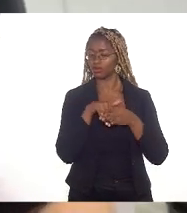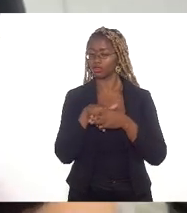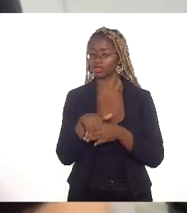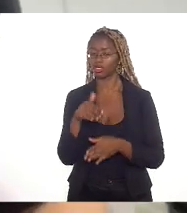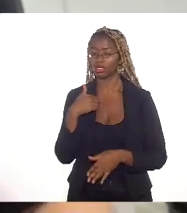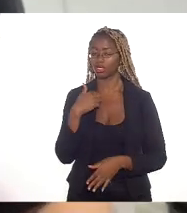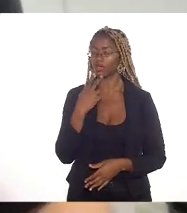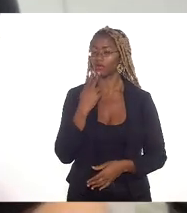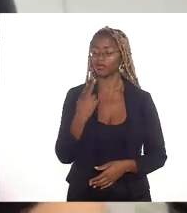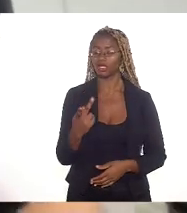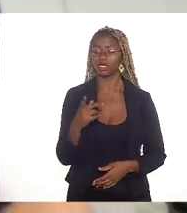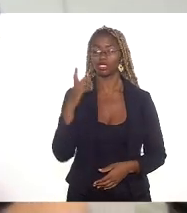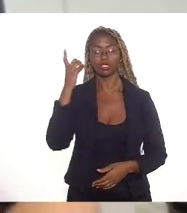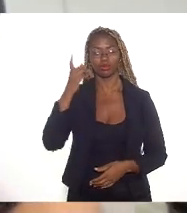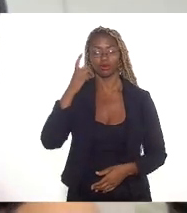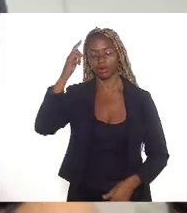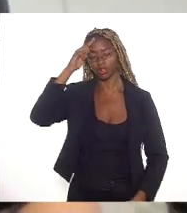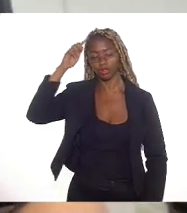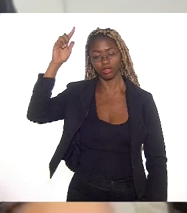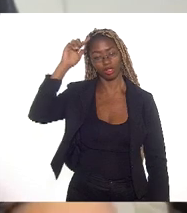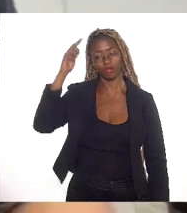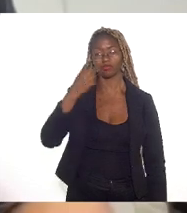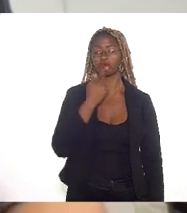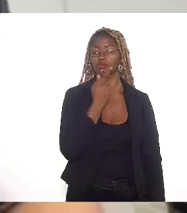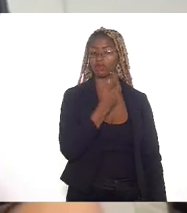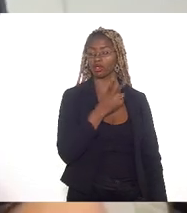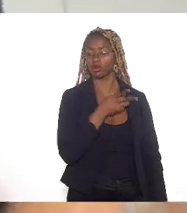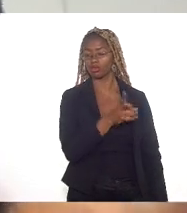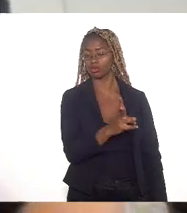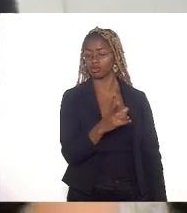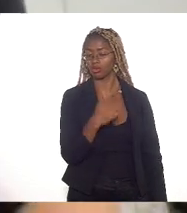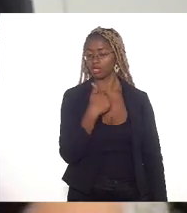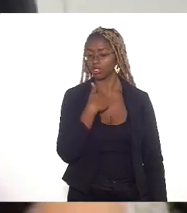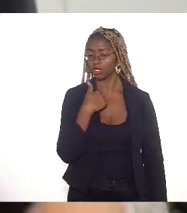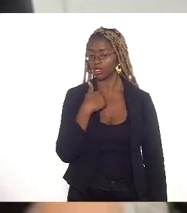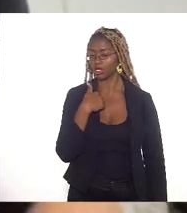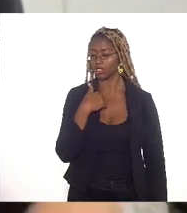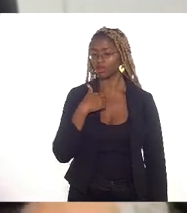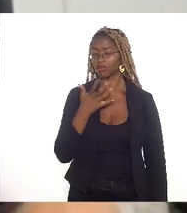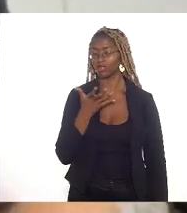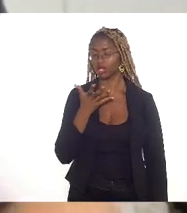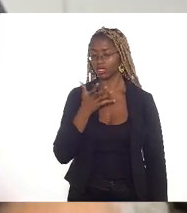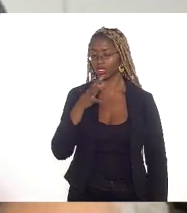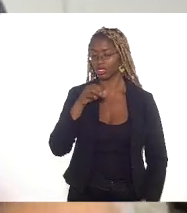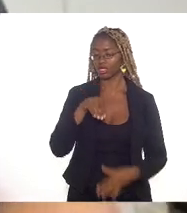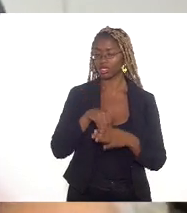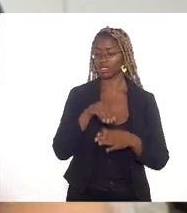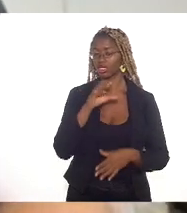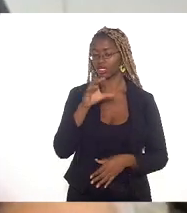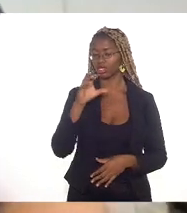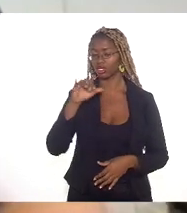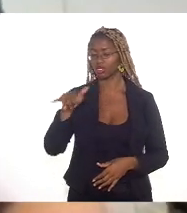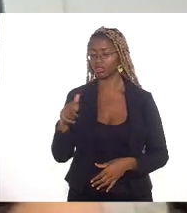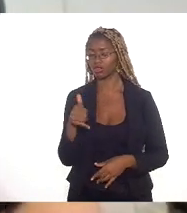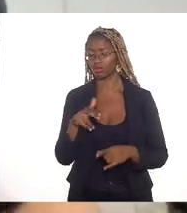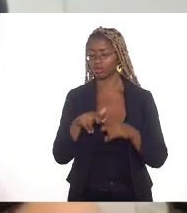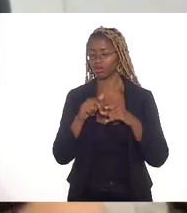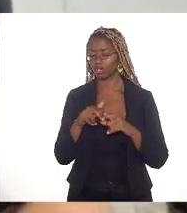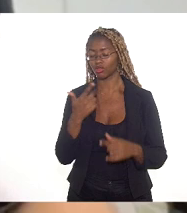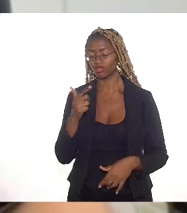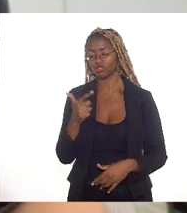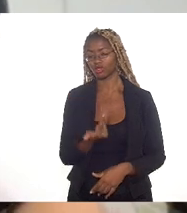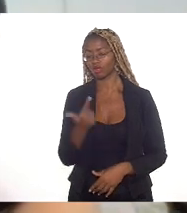tinha deixado, o deputado Luiz Paulo estava com a fala, e aí eu ia fazer no âmbito ainda da CCJ, uma vez que Vossa Excelência não tinha passado para outra